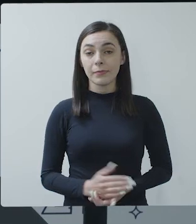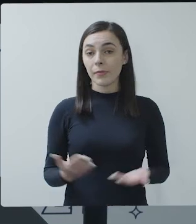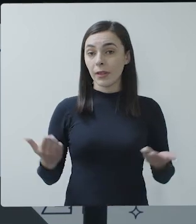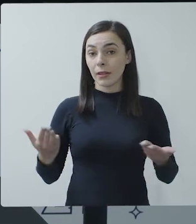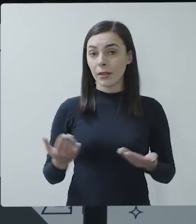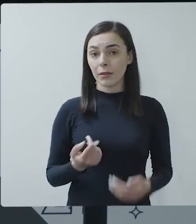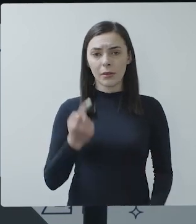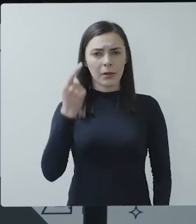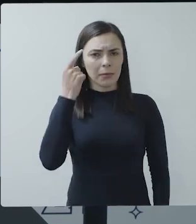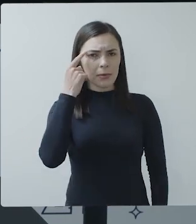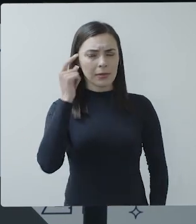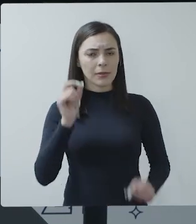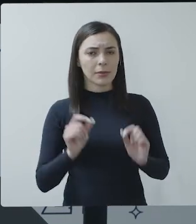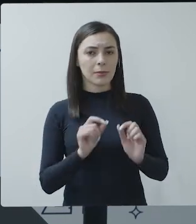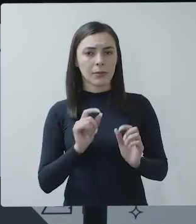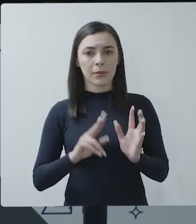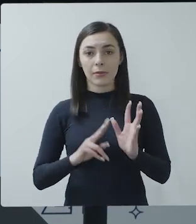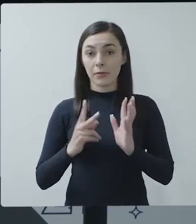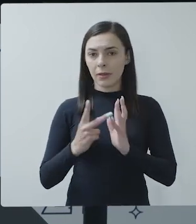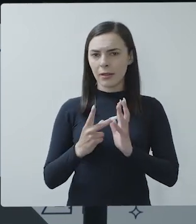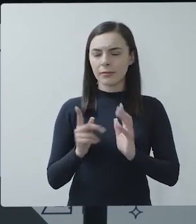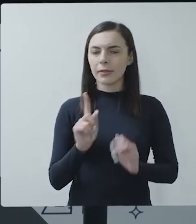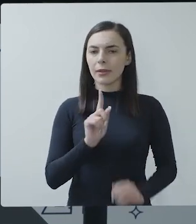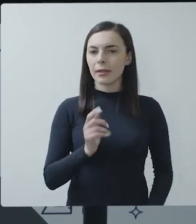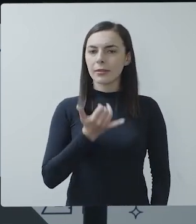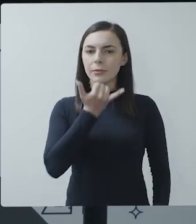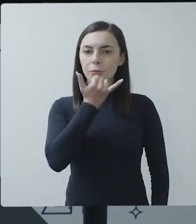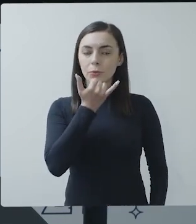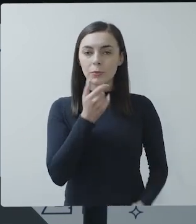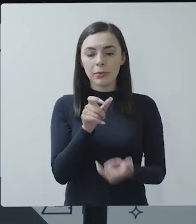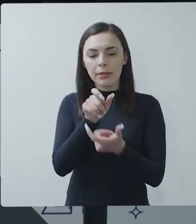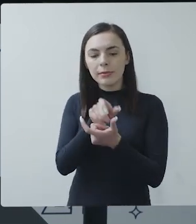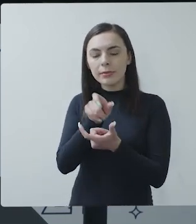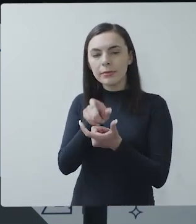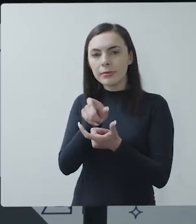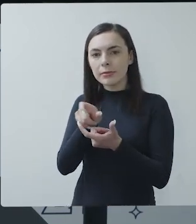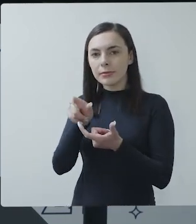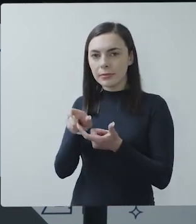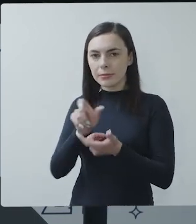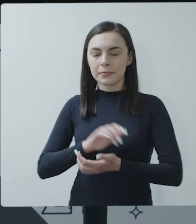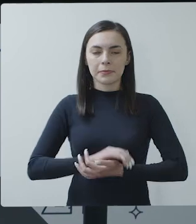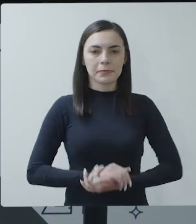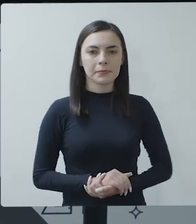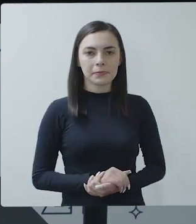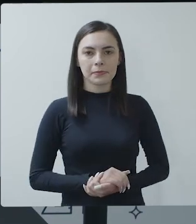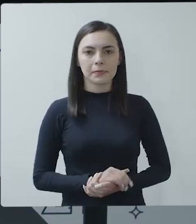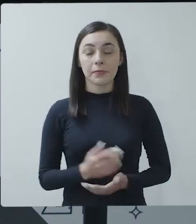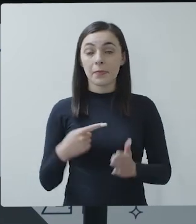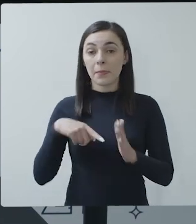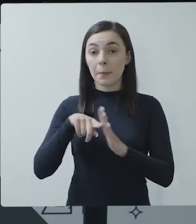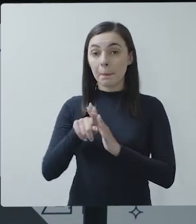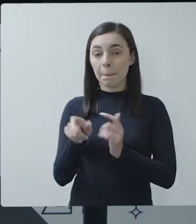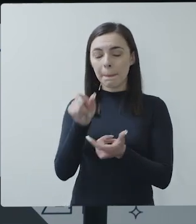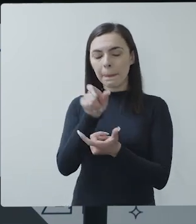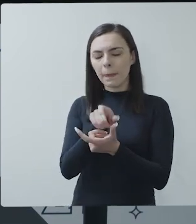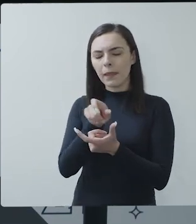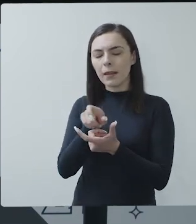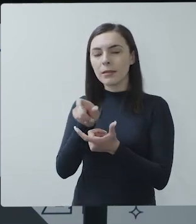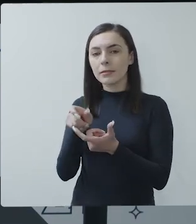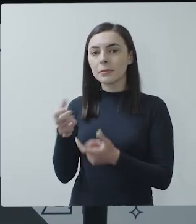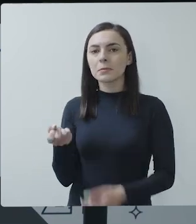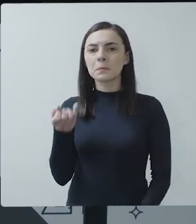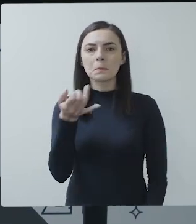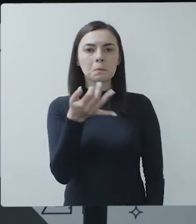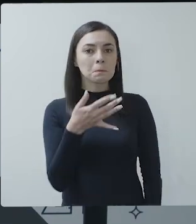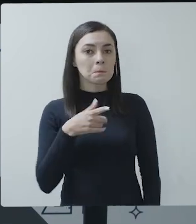Vamos agora pensar nas vogais, nas sílabas, desculpe. Vamos pensar agora nas sílabas. Quantas sílabas será que